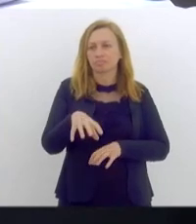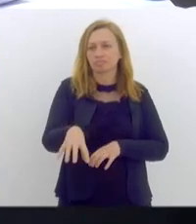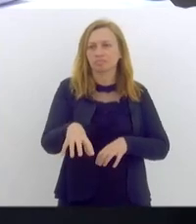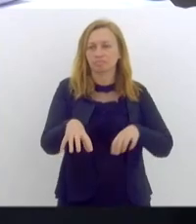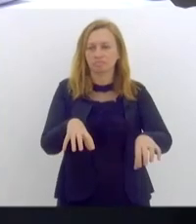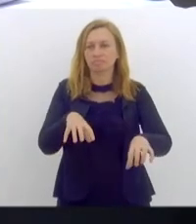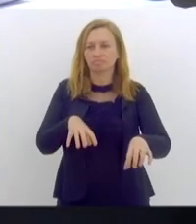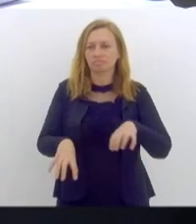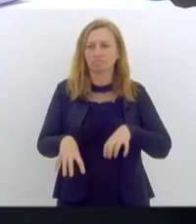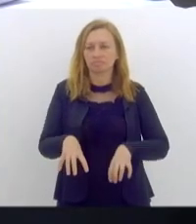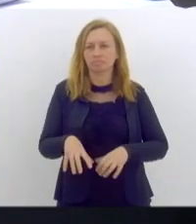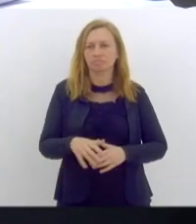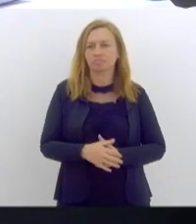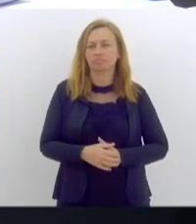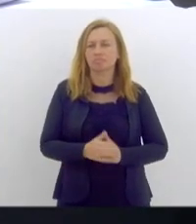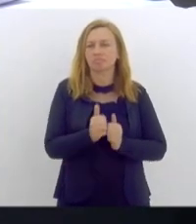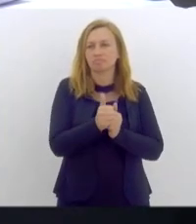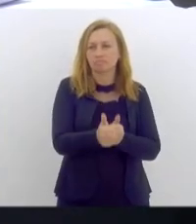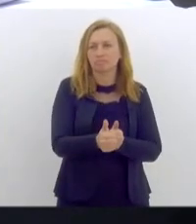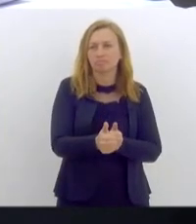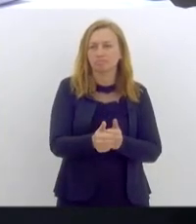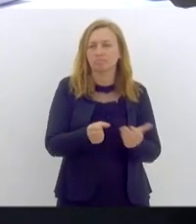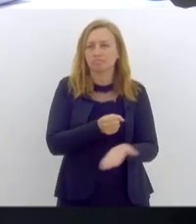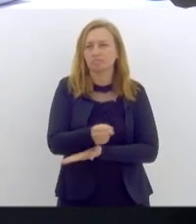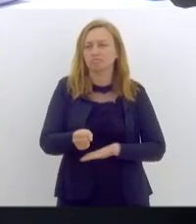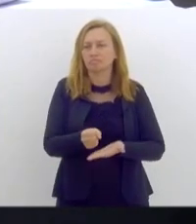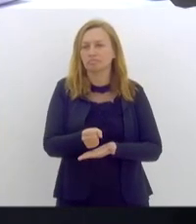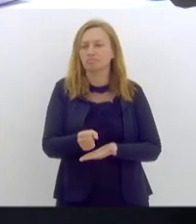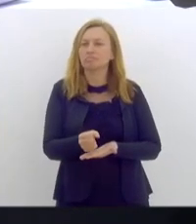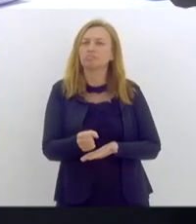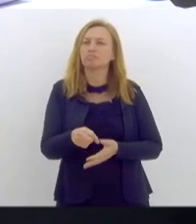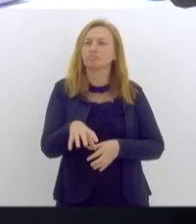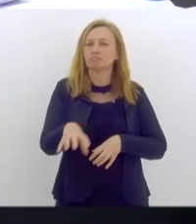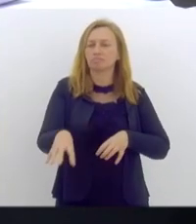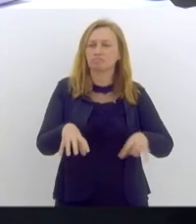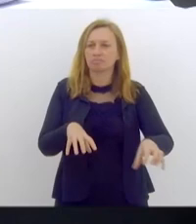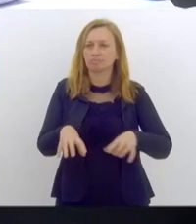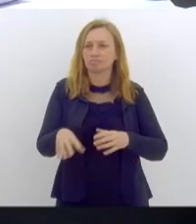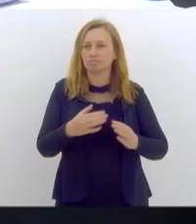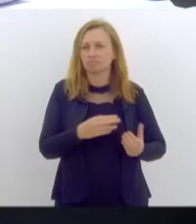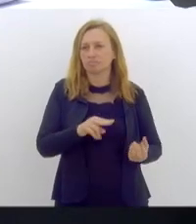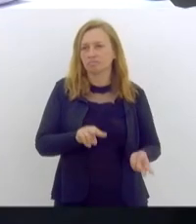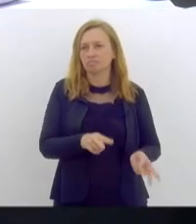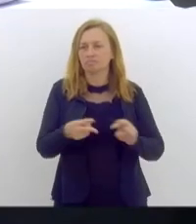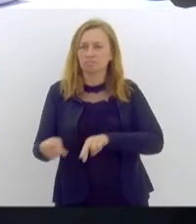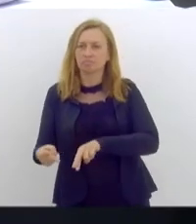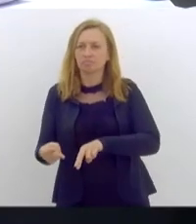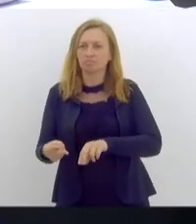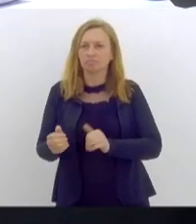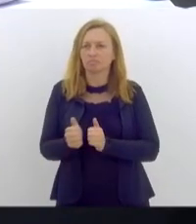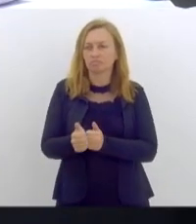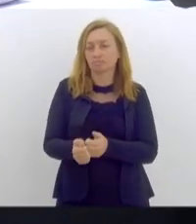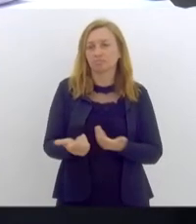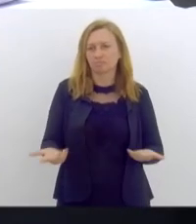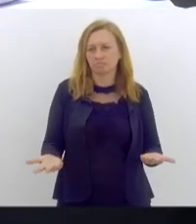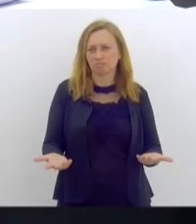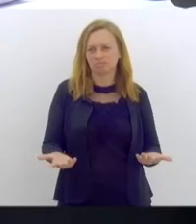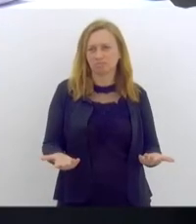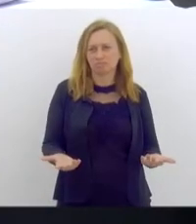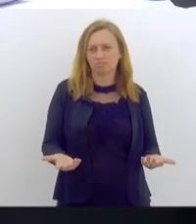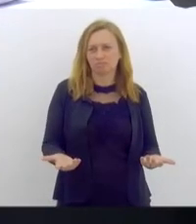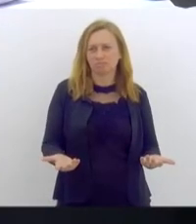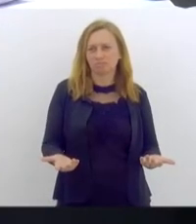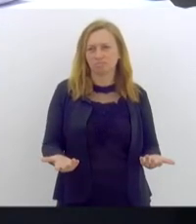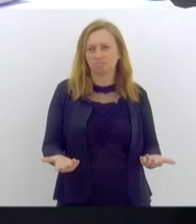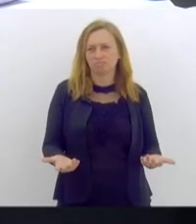Olha só acerca de segmento/cetores e valores a ser de identidades para cada segmento além de ter